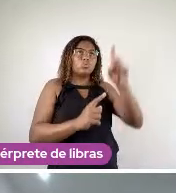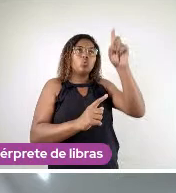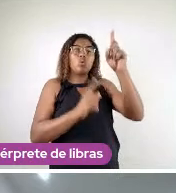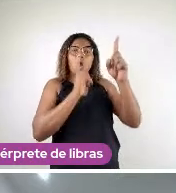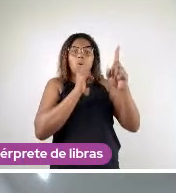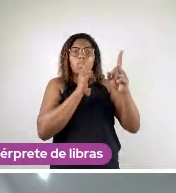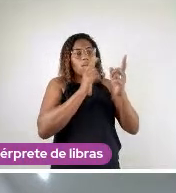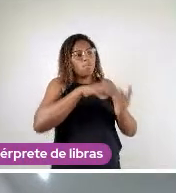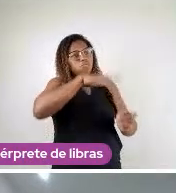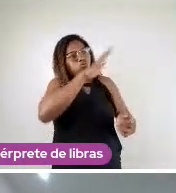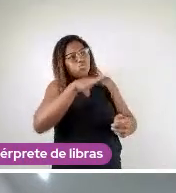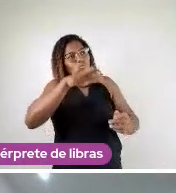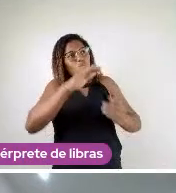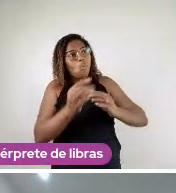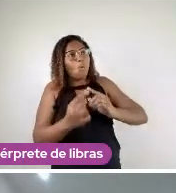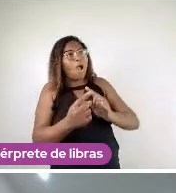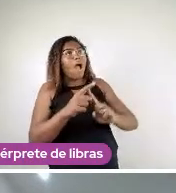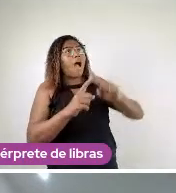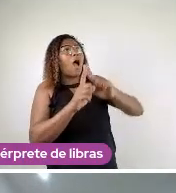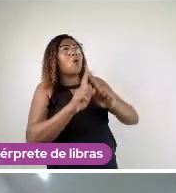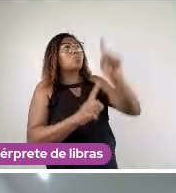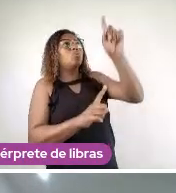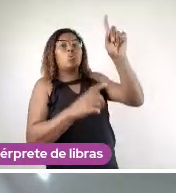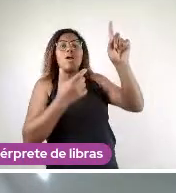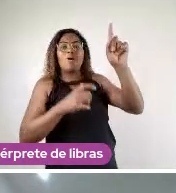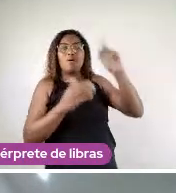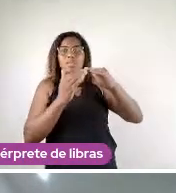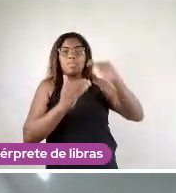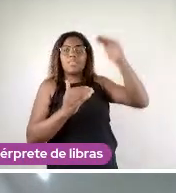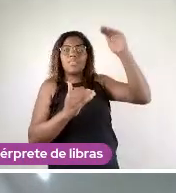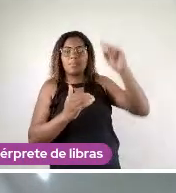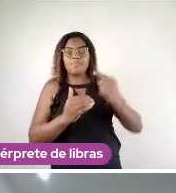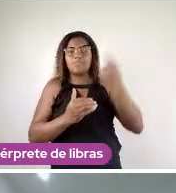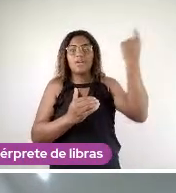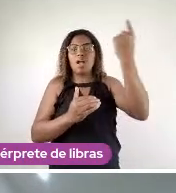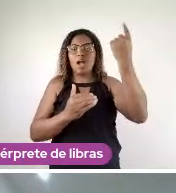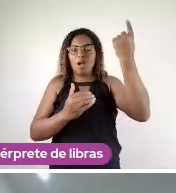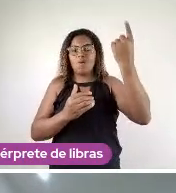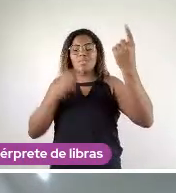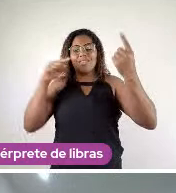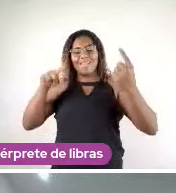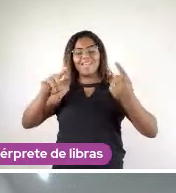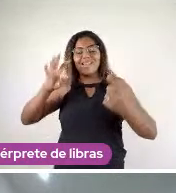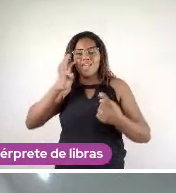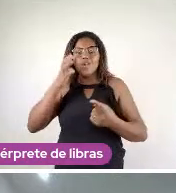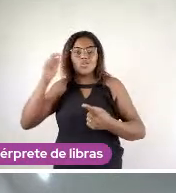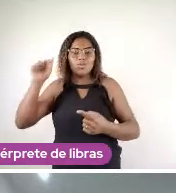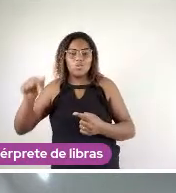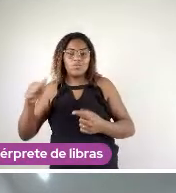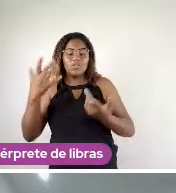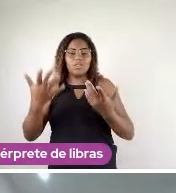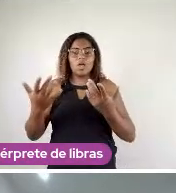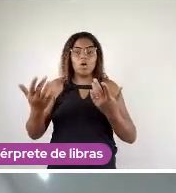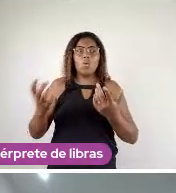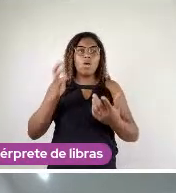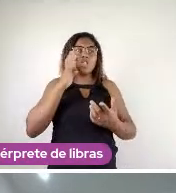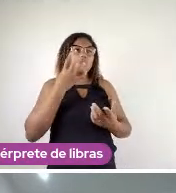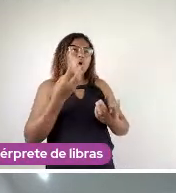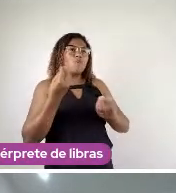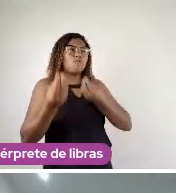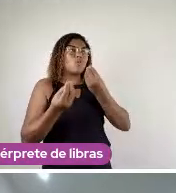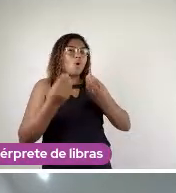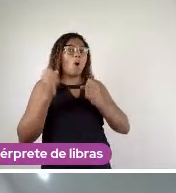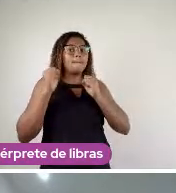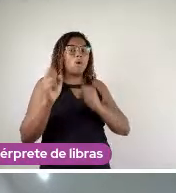foram incorporados ao dashboard, à tomada de decisão do COR, e hoje os tomadores de decisão podem utilizar esses